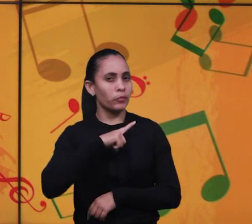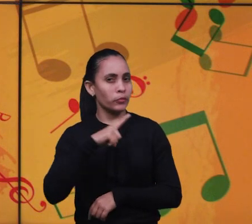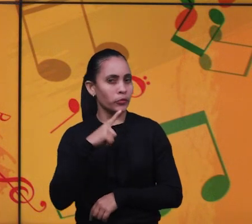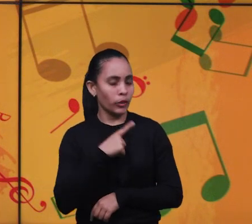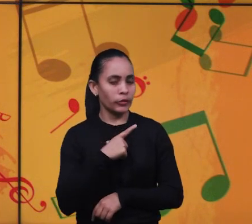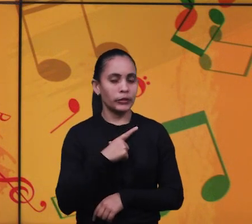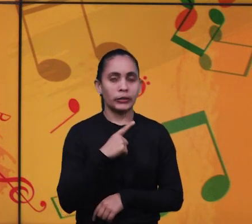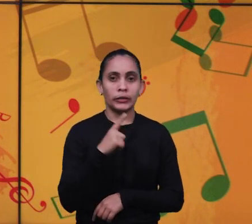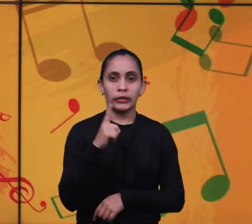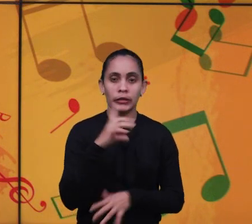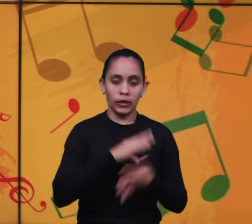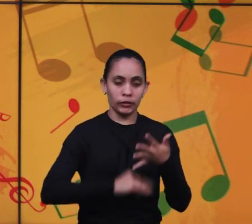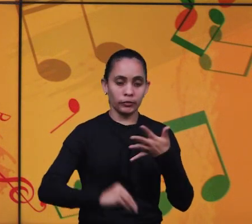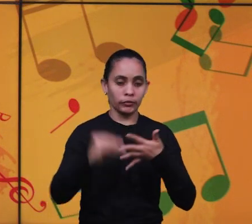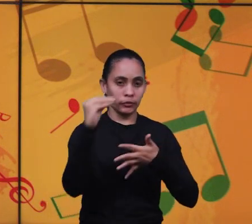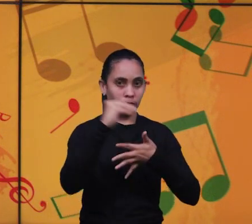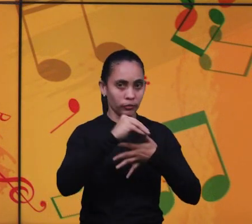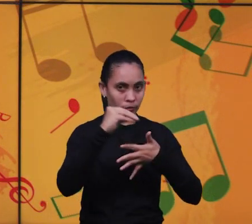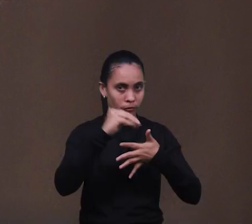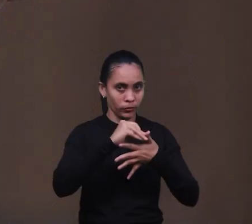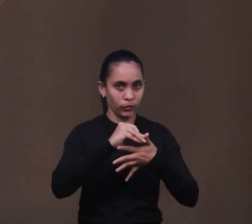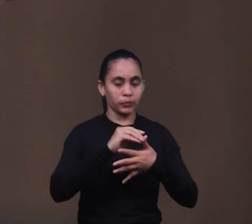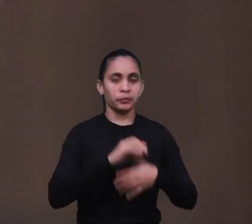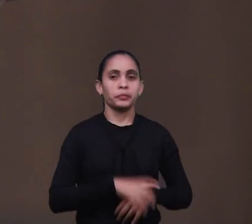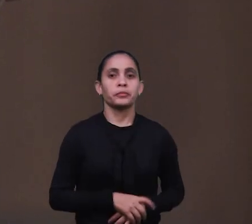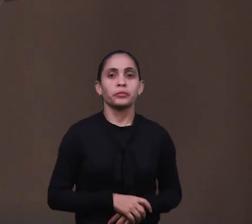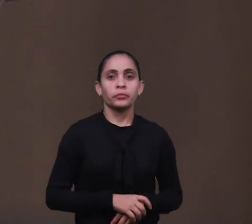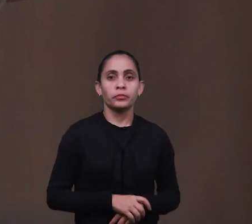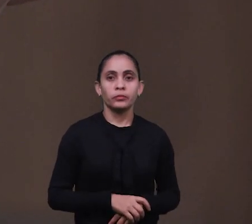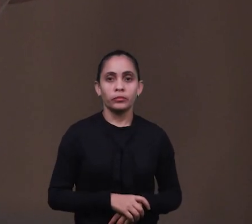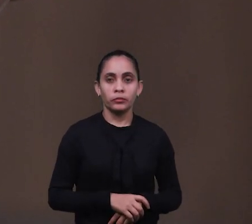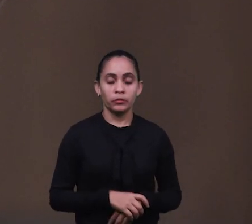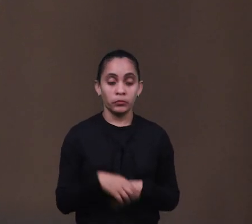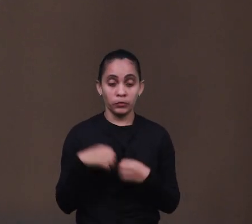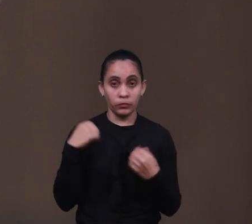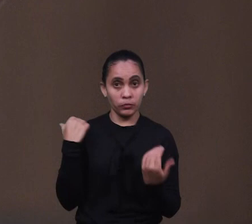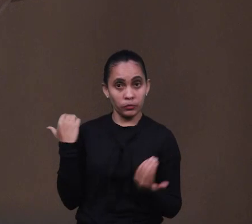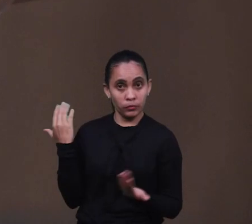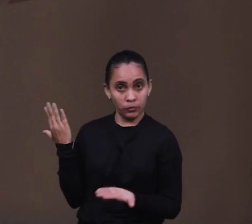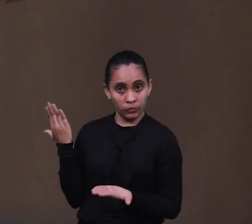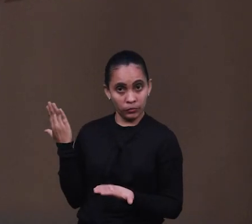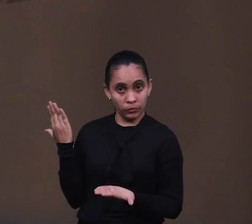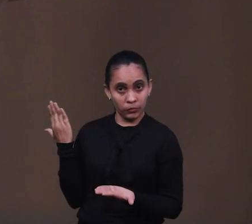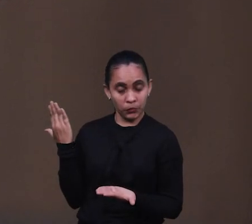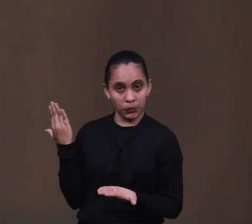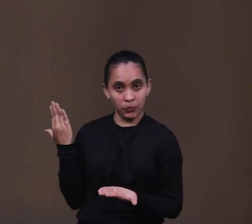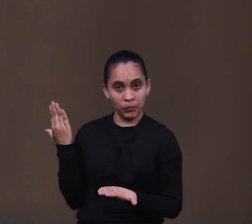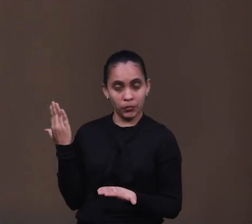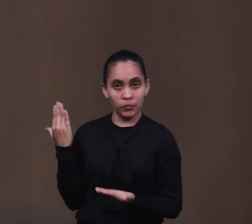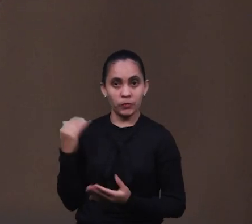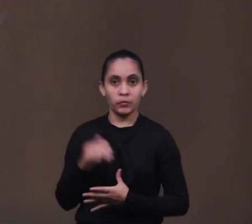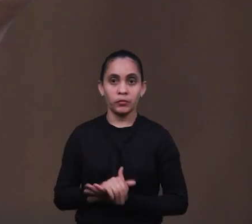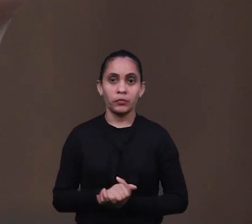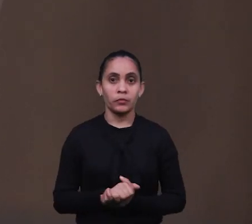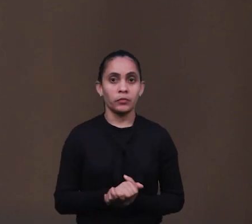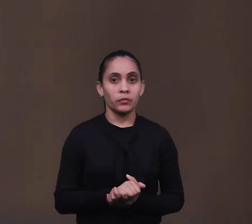a posição de cada acorde no violão. Acordes maiores: C,